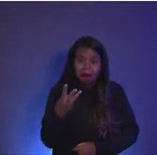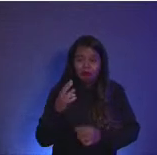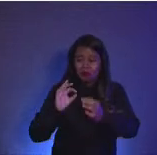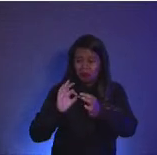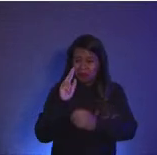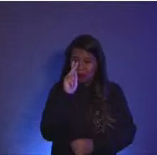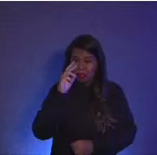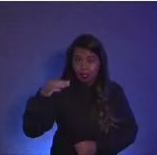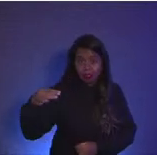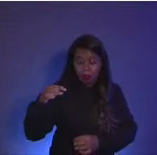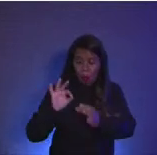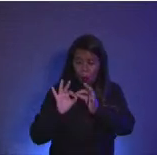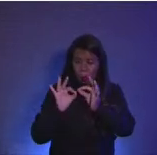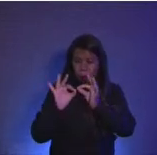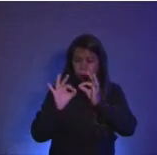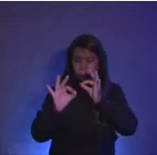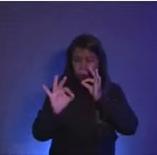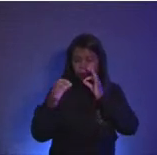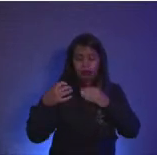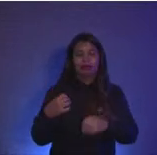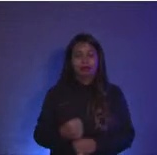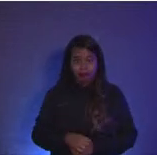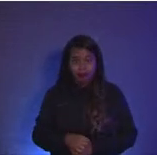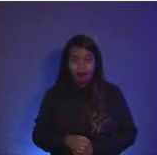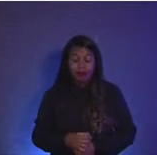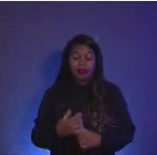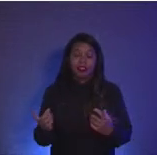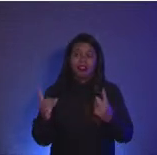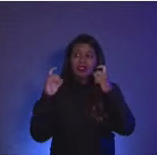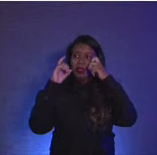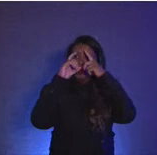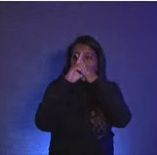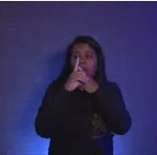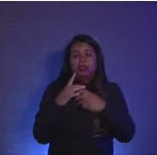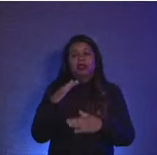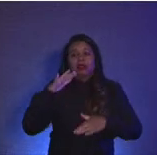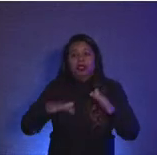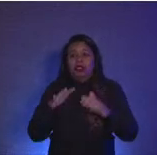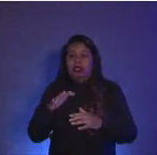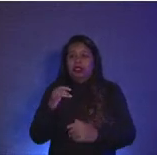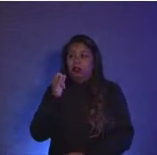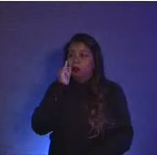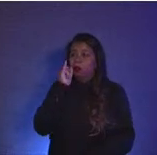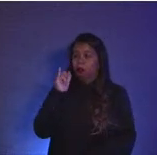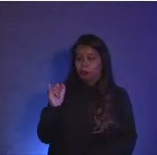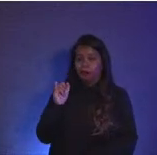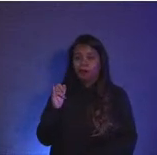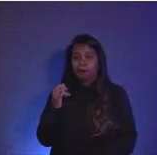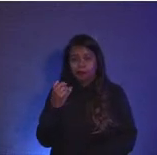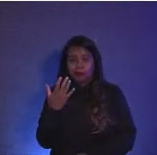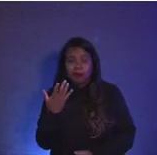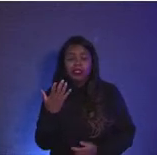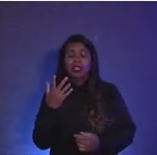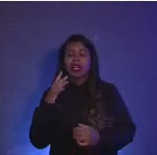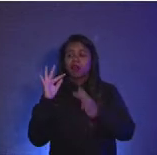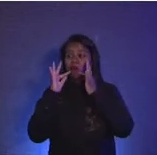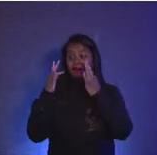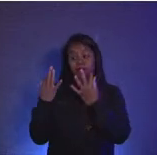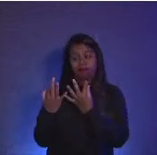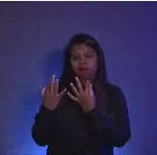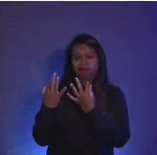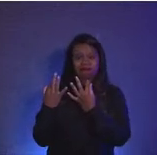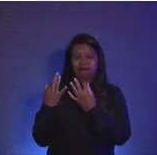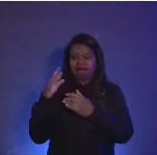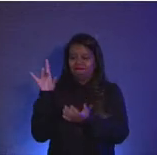Então, assim, imagina você sair da sua casa, você às vezes tá falando para sua família que você vai fazer outra coisa, você tem que mentir para as